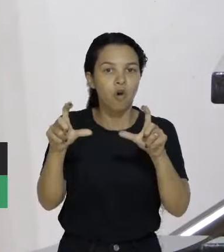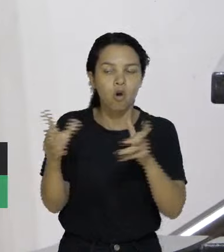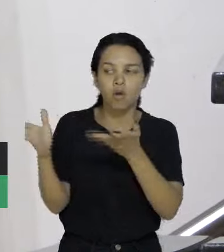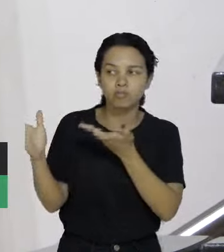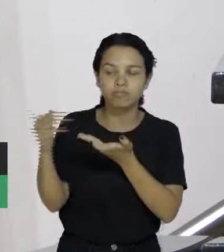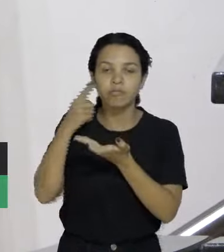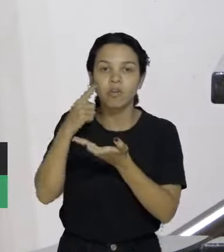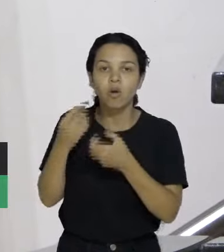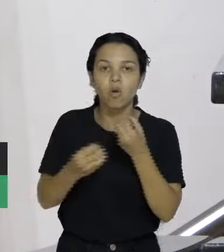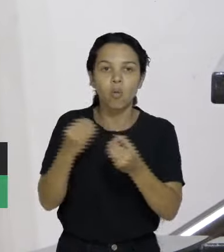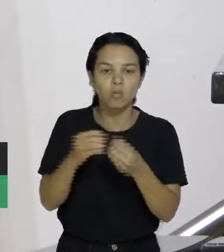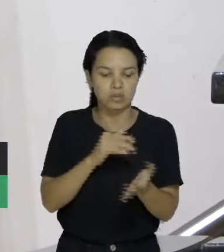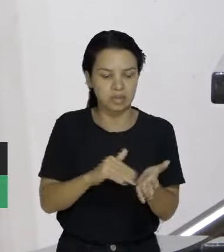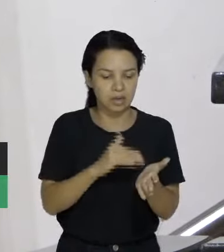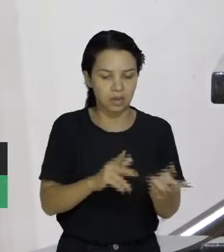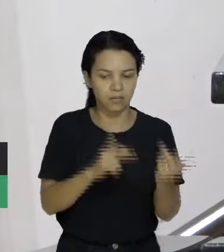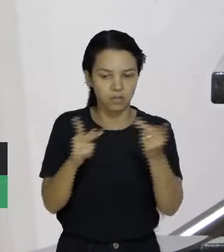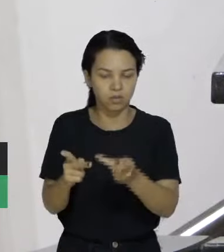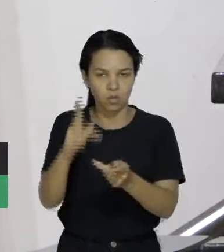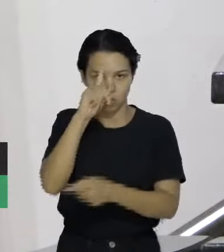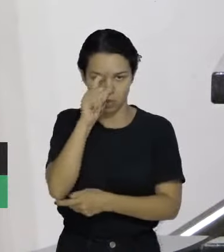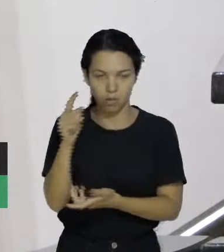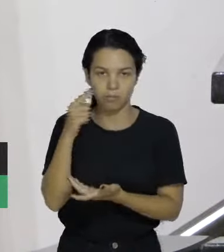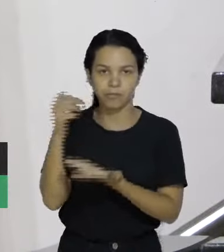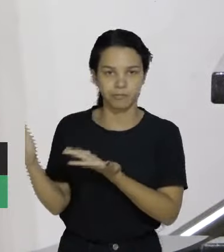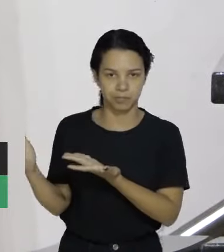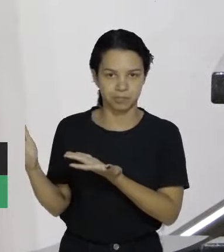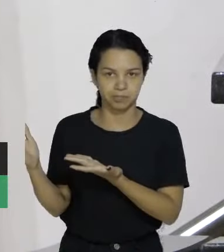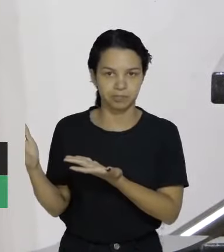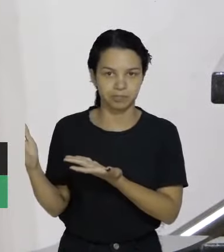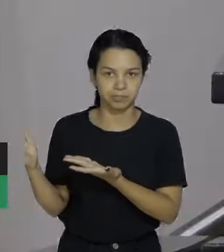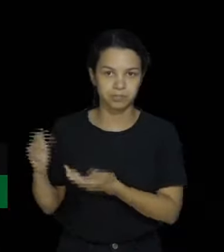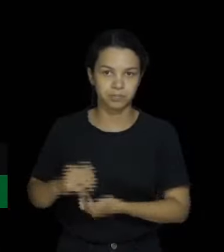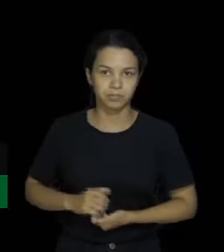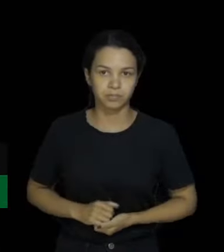visitando o hospital encontrou os hospitais